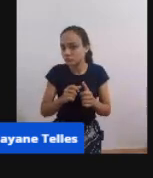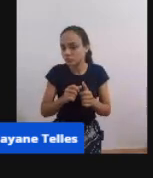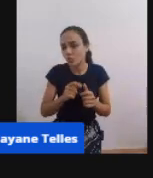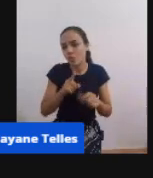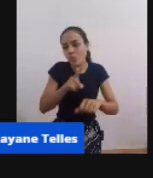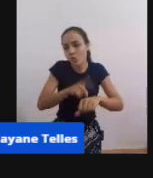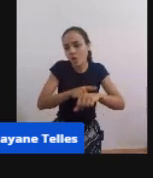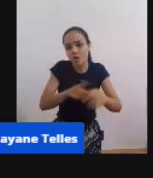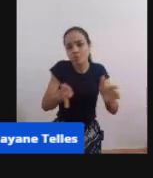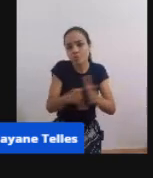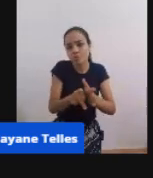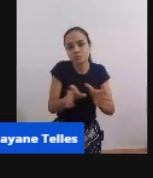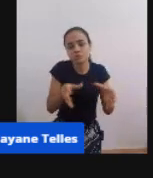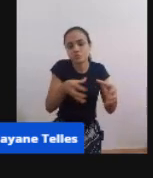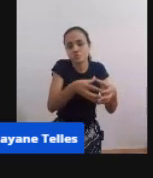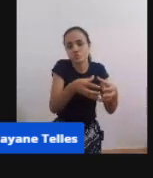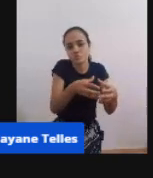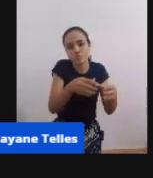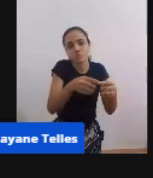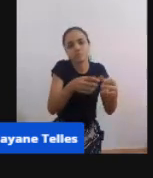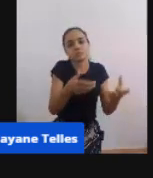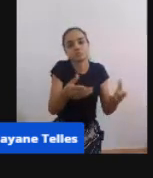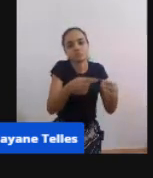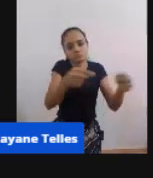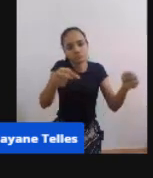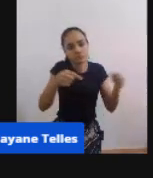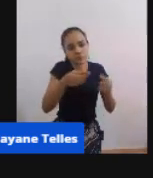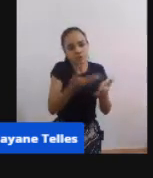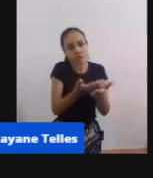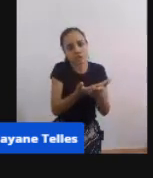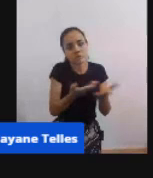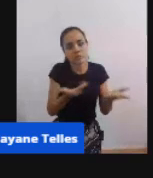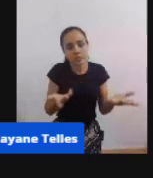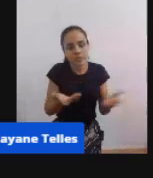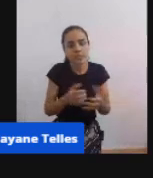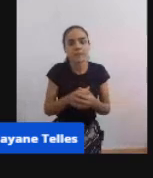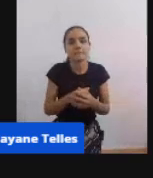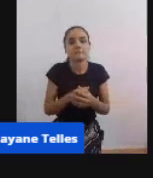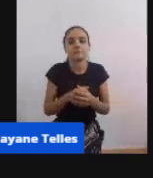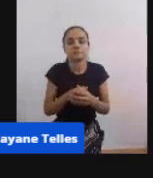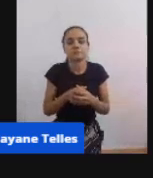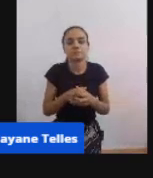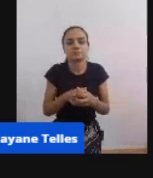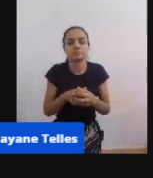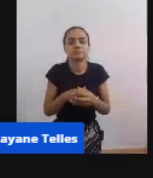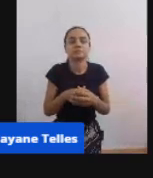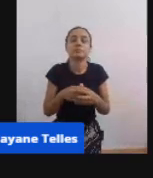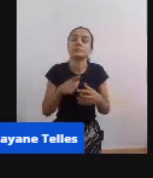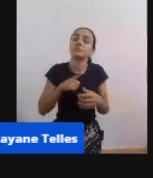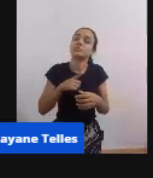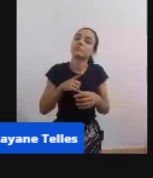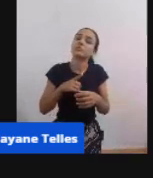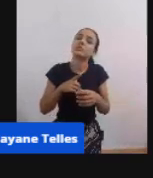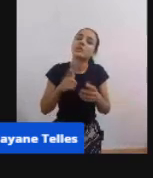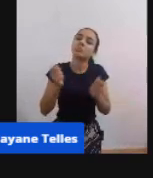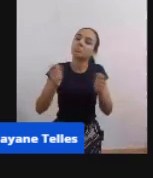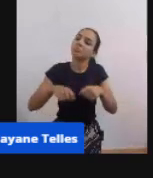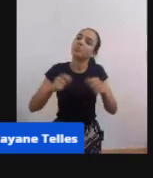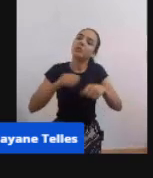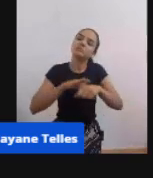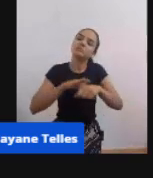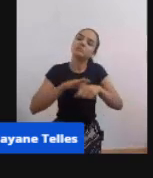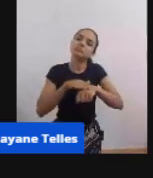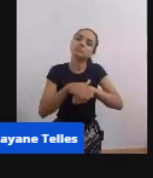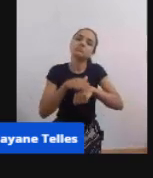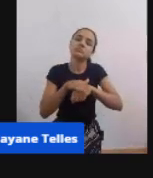um celular que pode ser utilizado, e ele pode ser utilizado à noite. Então, você pode estar recebendo aí mensagens